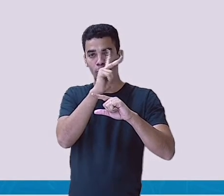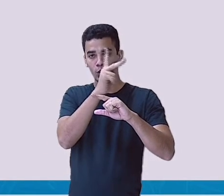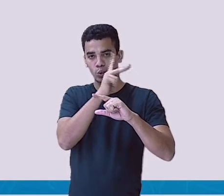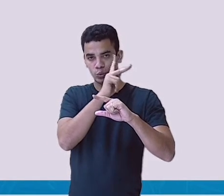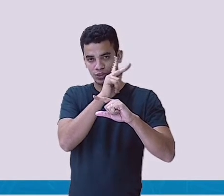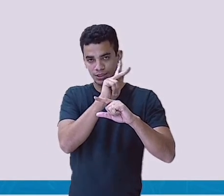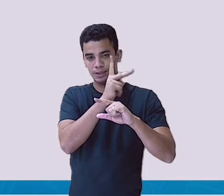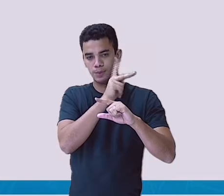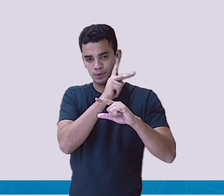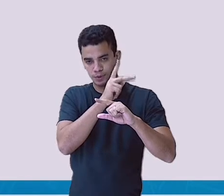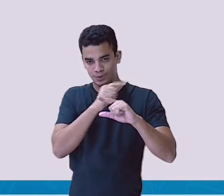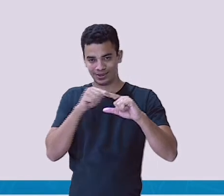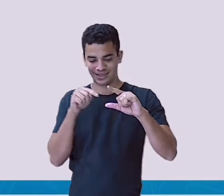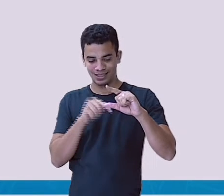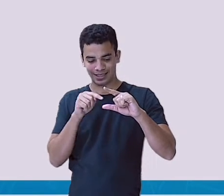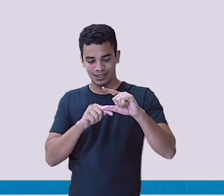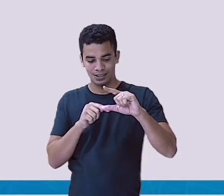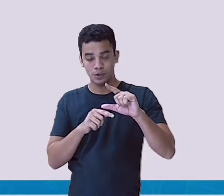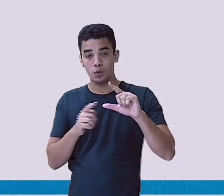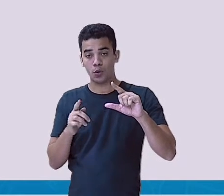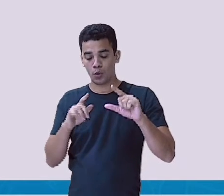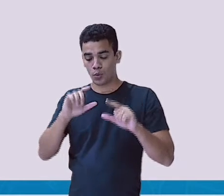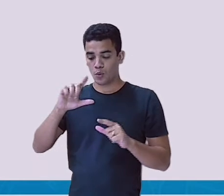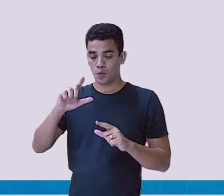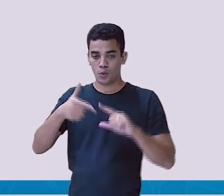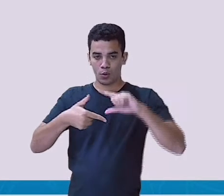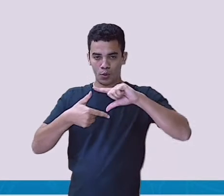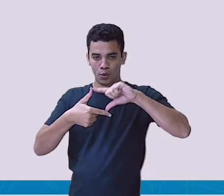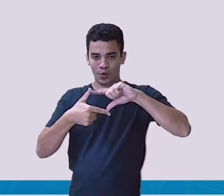este triângulo aqui. A